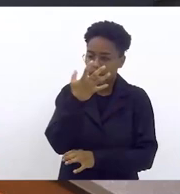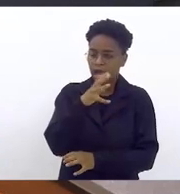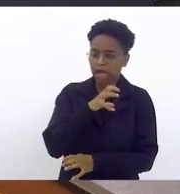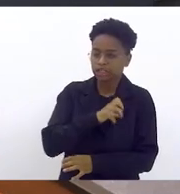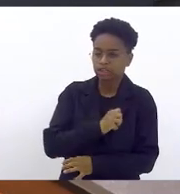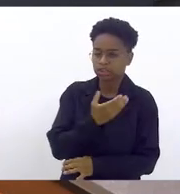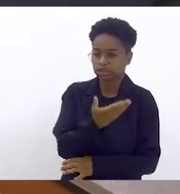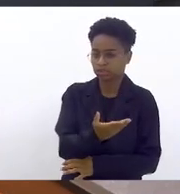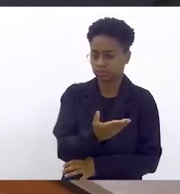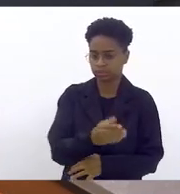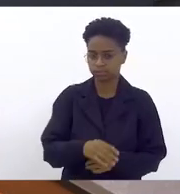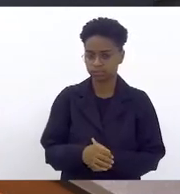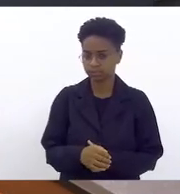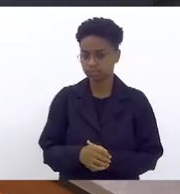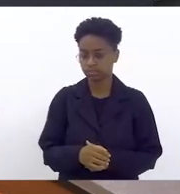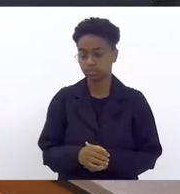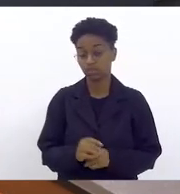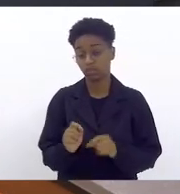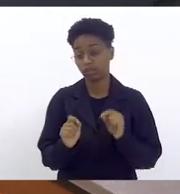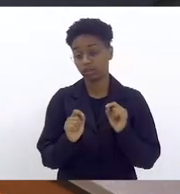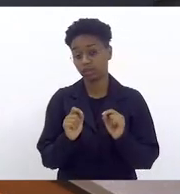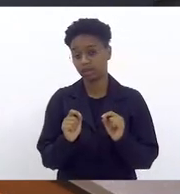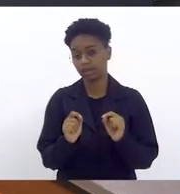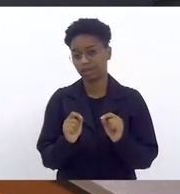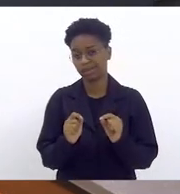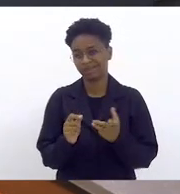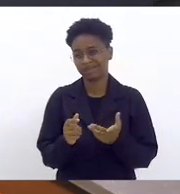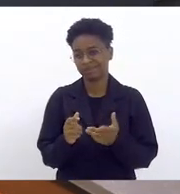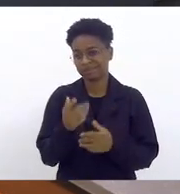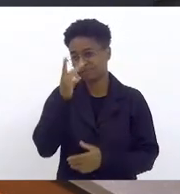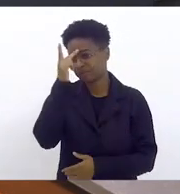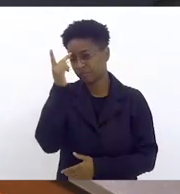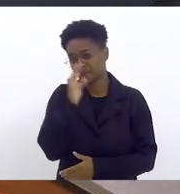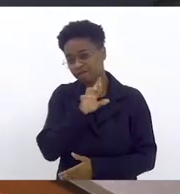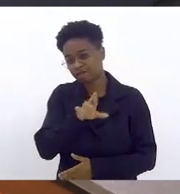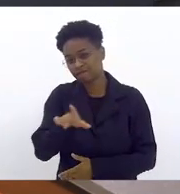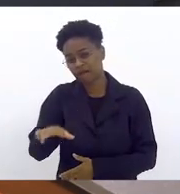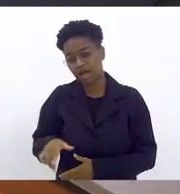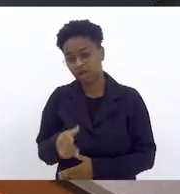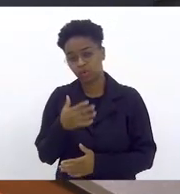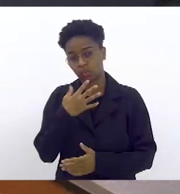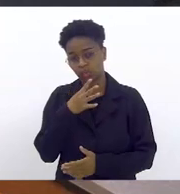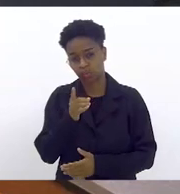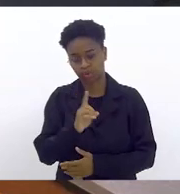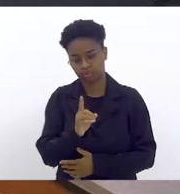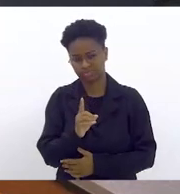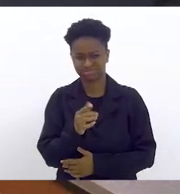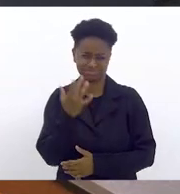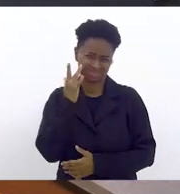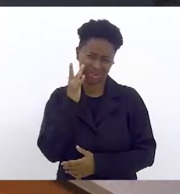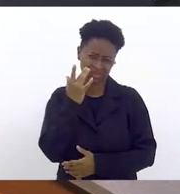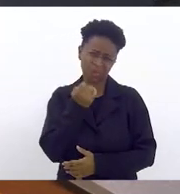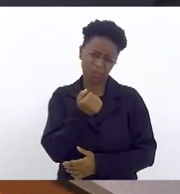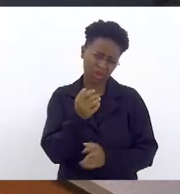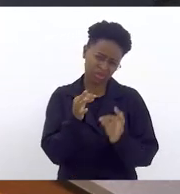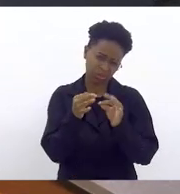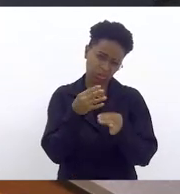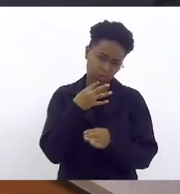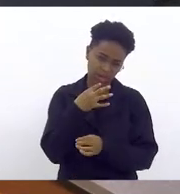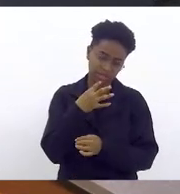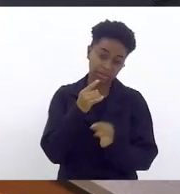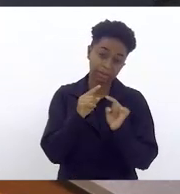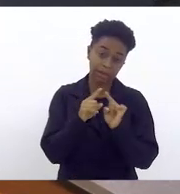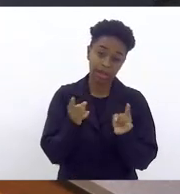né temporal que é e que muita gente não conhece não quer dizer acho que todo mundo conhece mas